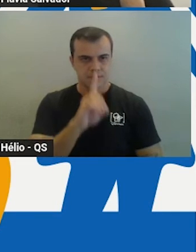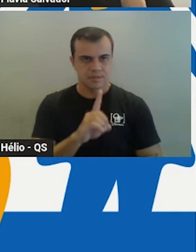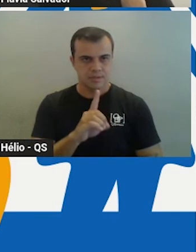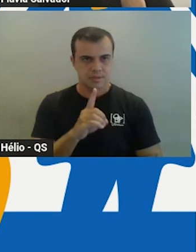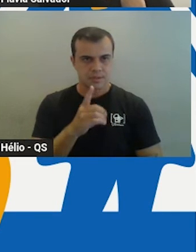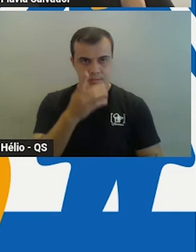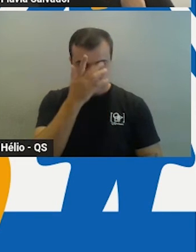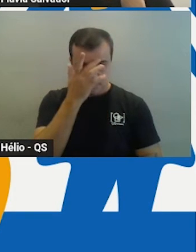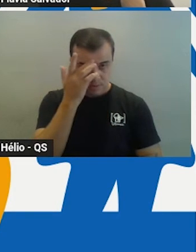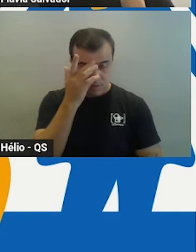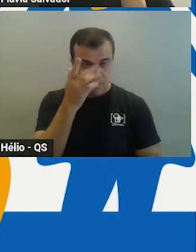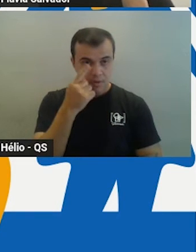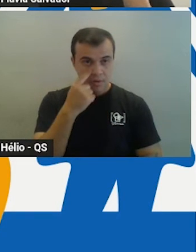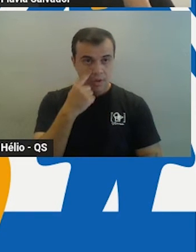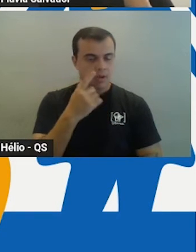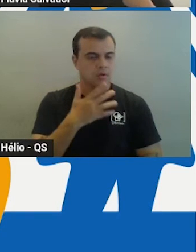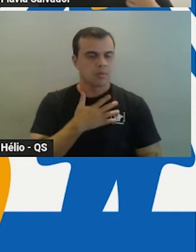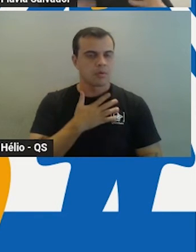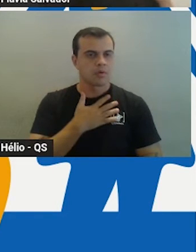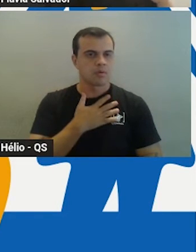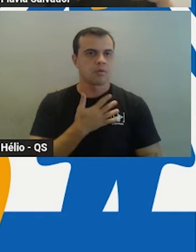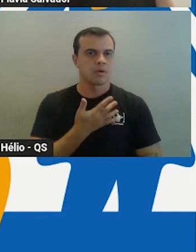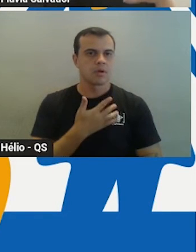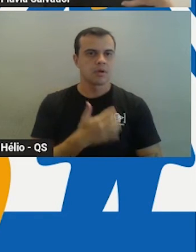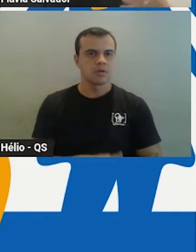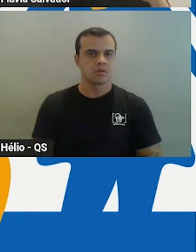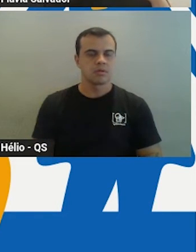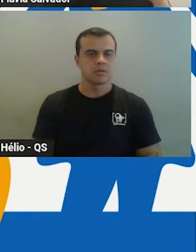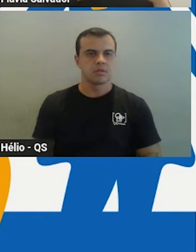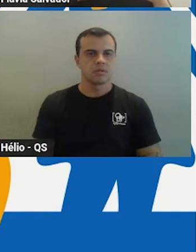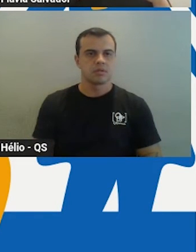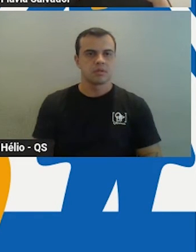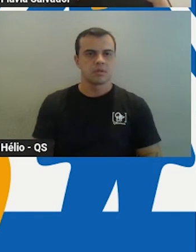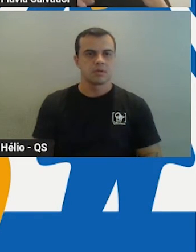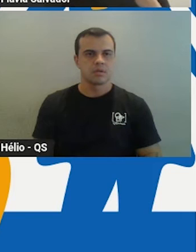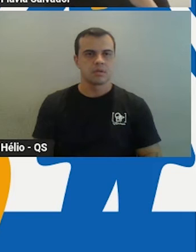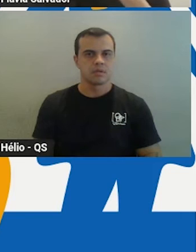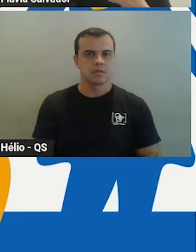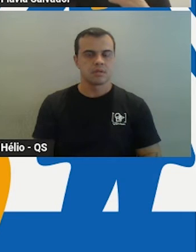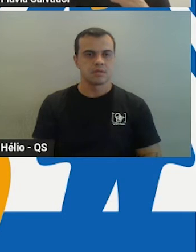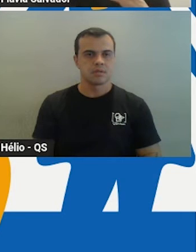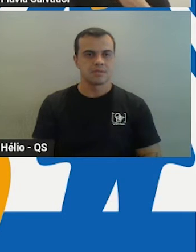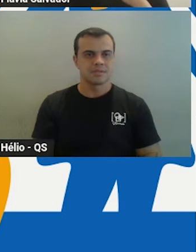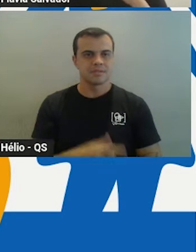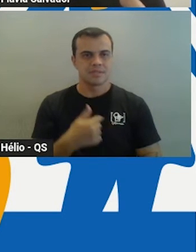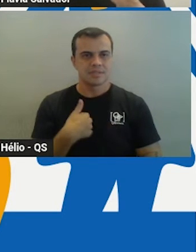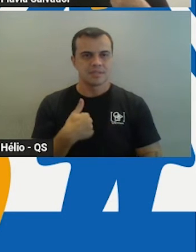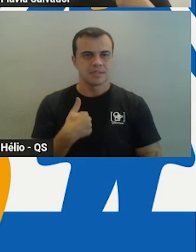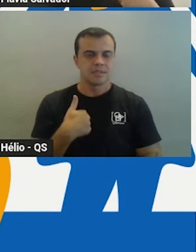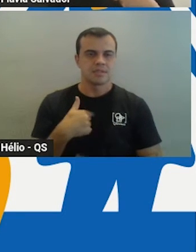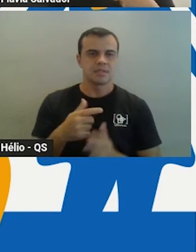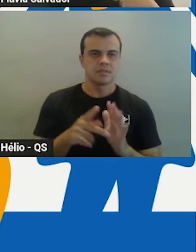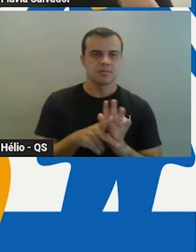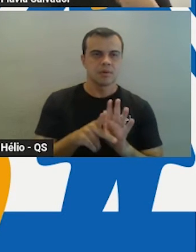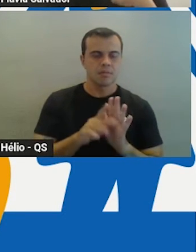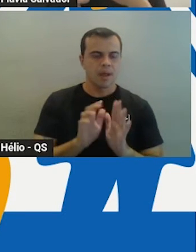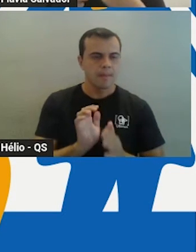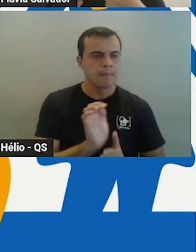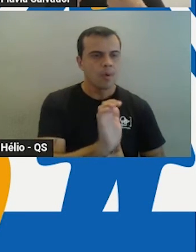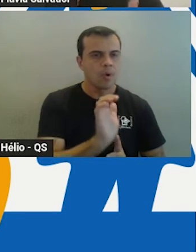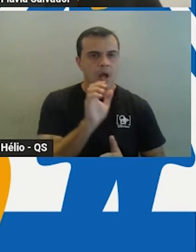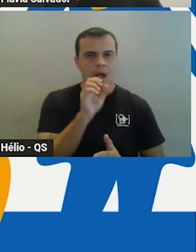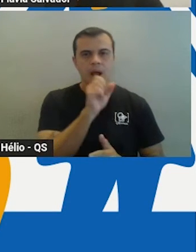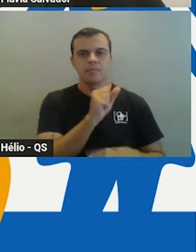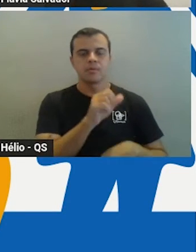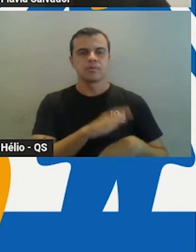e a pessoa vem fazer comigo? Aí é o caso. Se empurra, se faz rápido demais, se